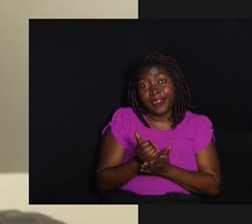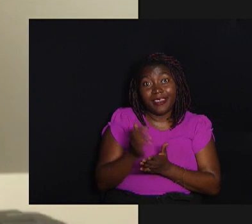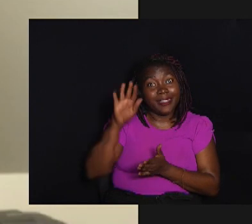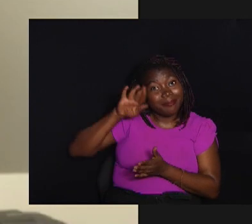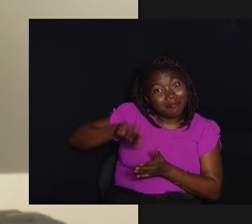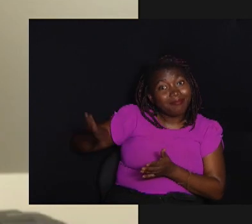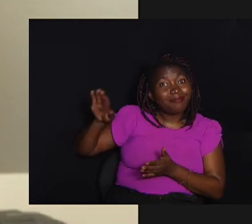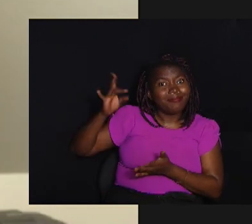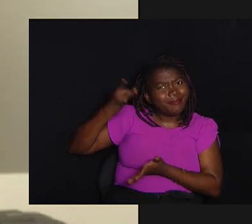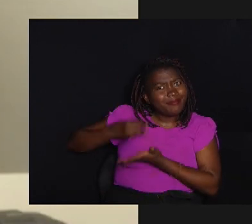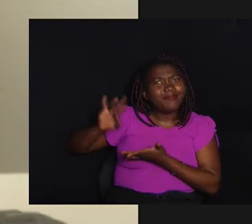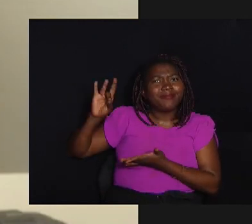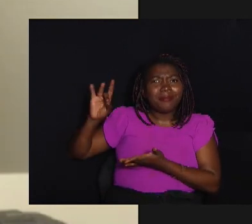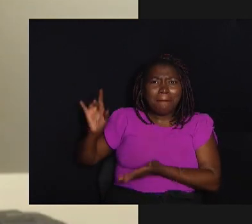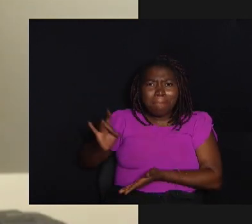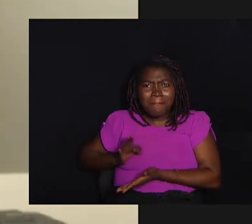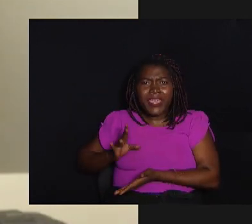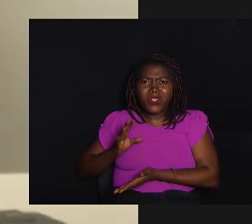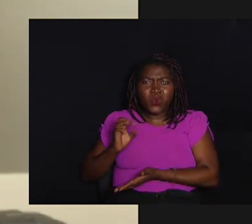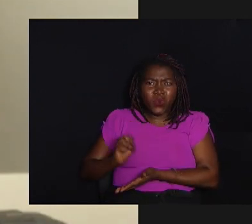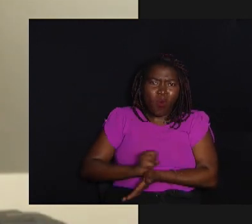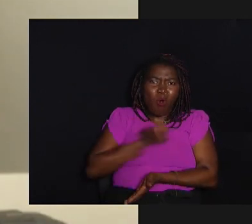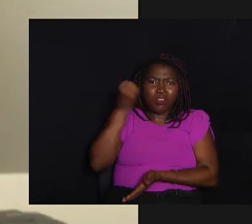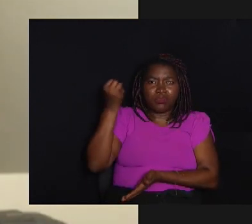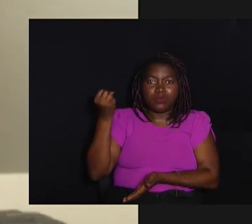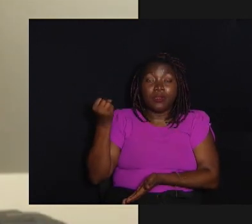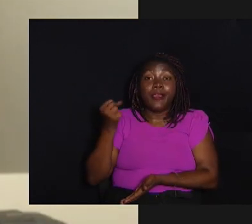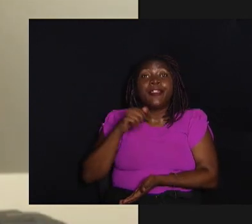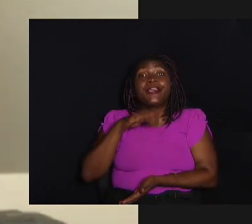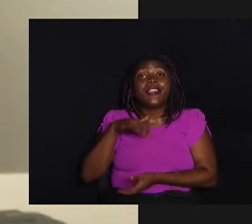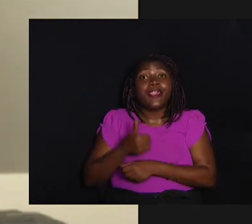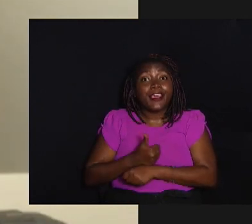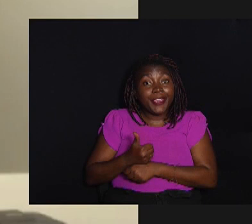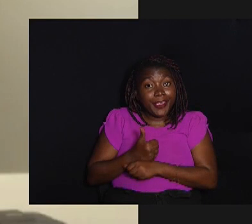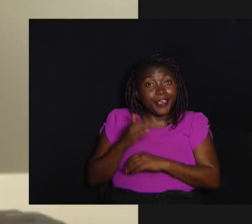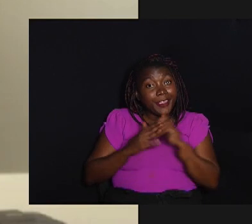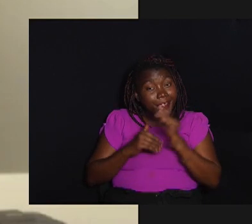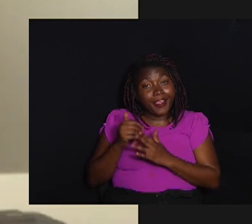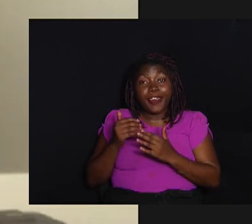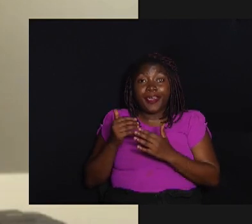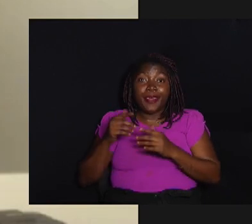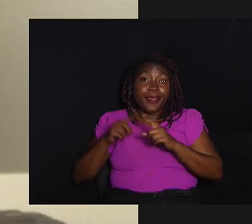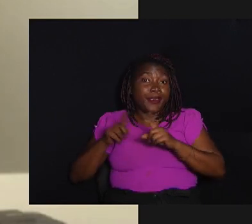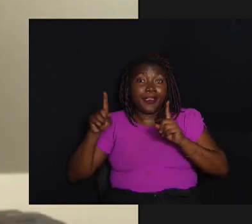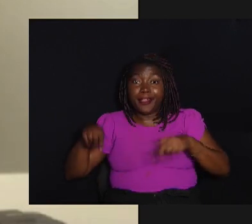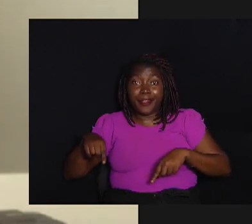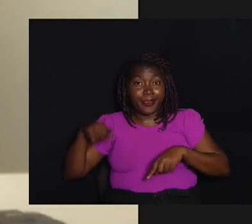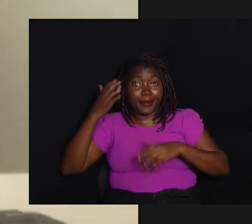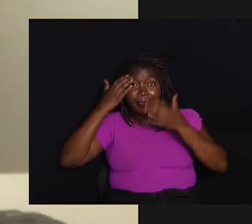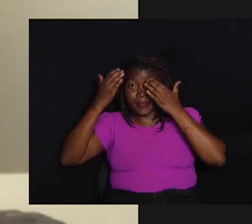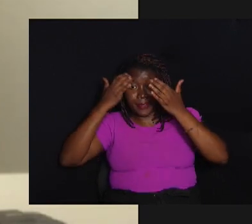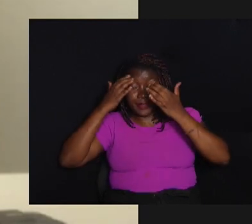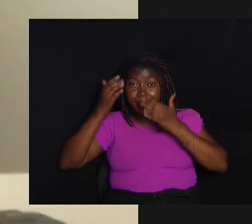repúdio, até medo, ódio, enfim. Né? Quem tem competência técnica são os profissionais da psicologia. Então, o juiz,